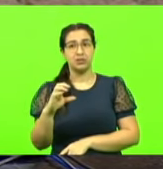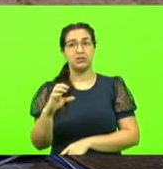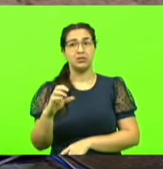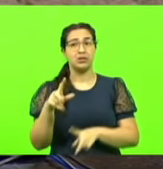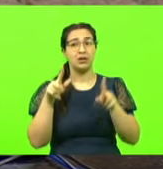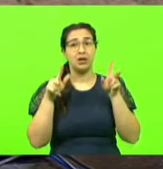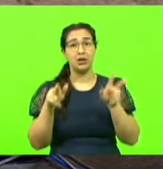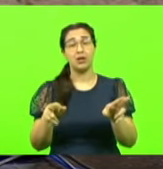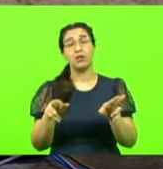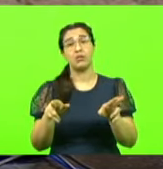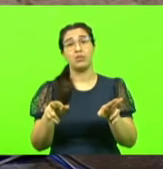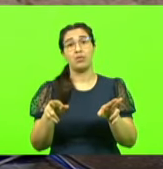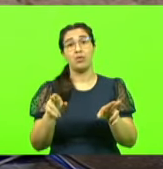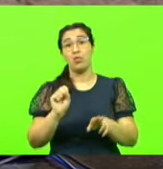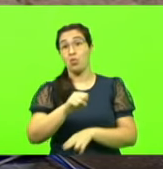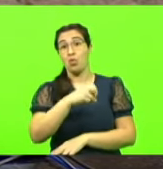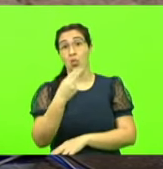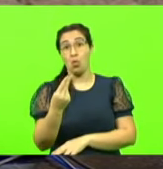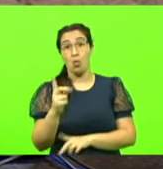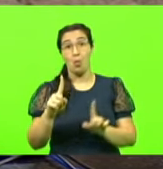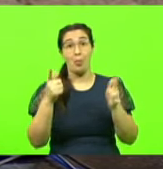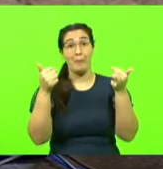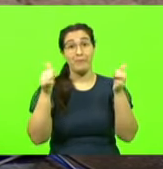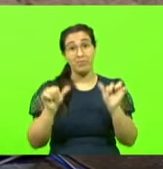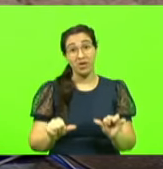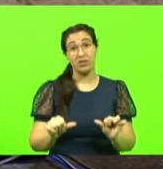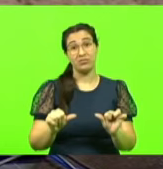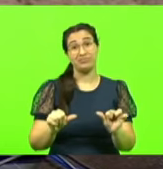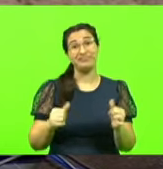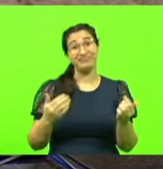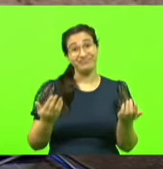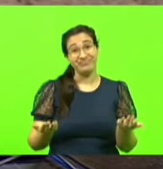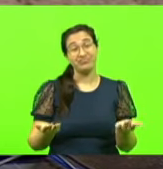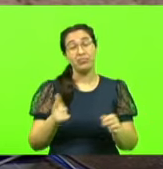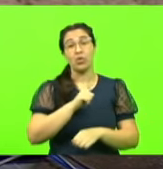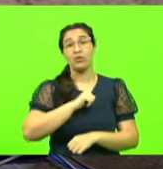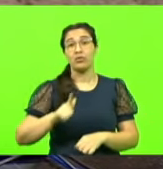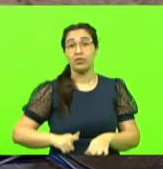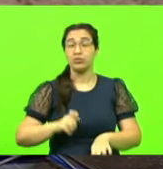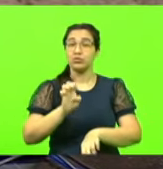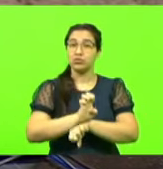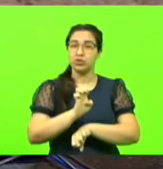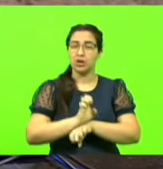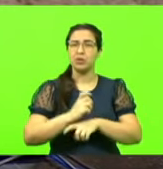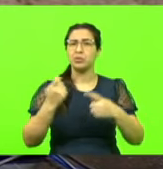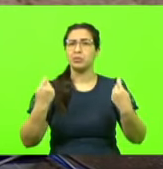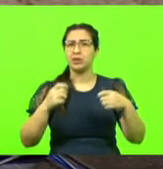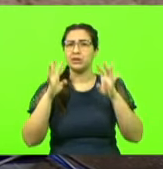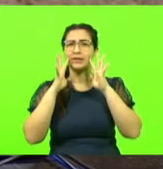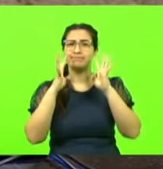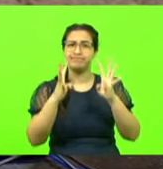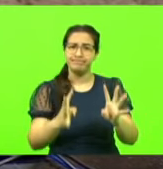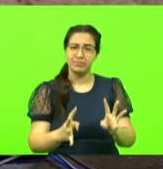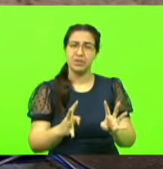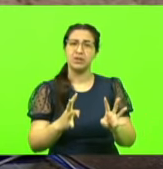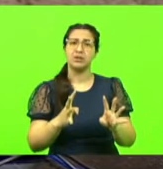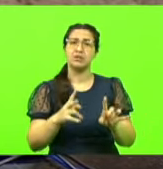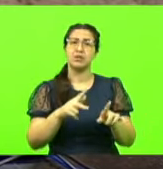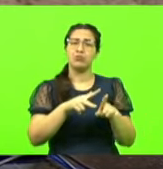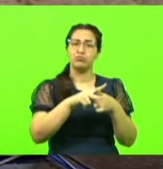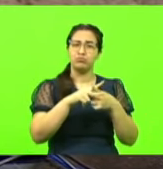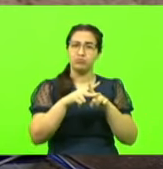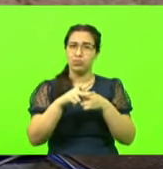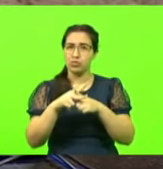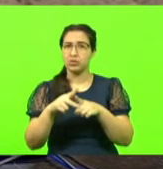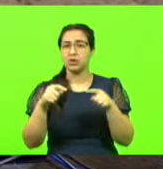piores em Santa Catarina para que o governo do Estado tenha que olhar e fazer os reparos. Por isso, vou manter o